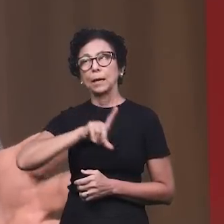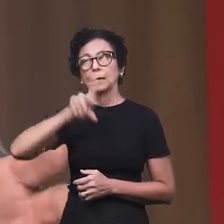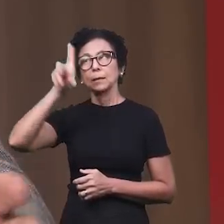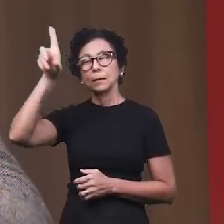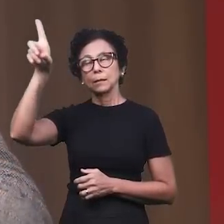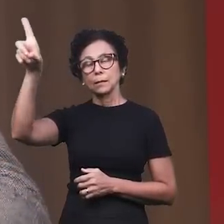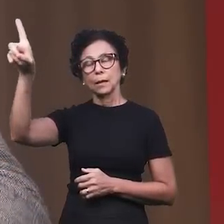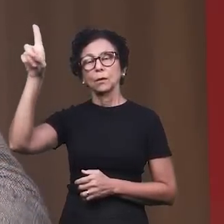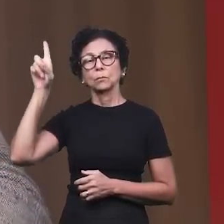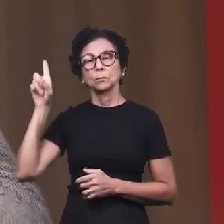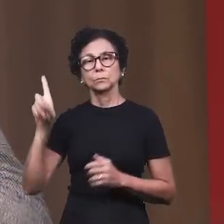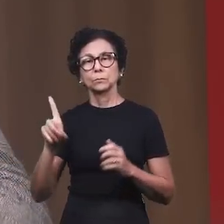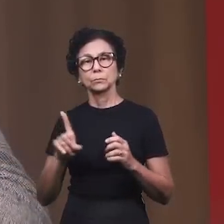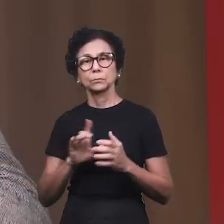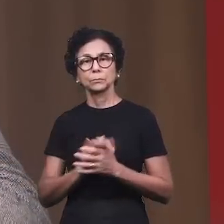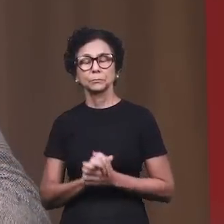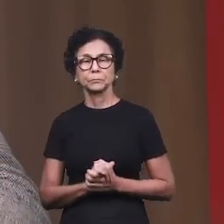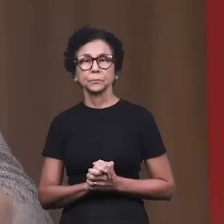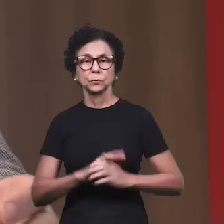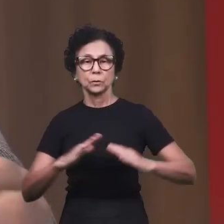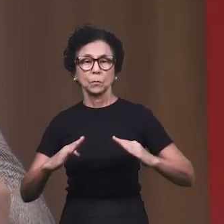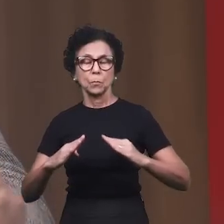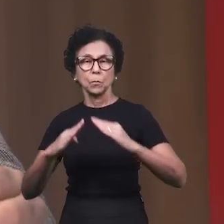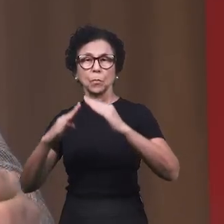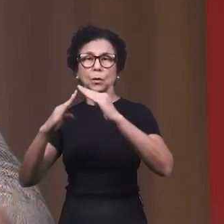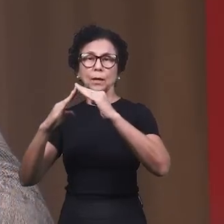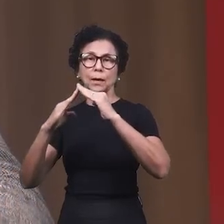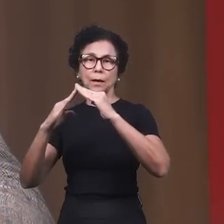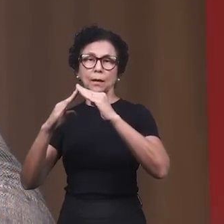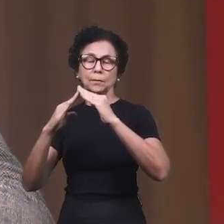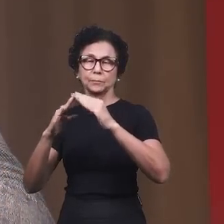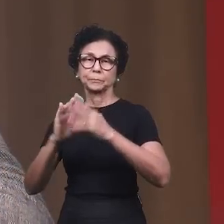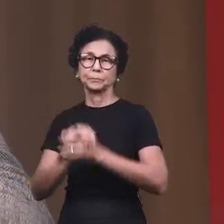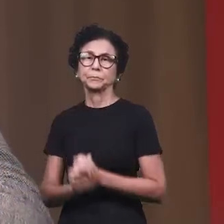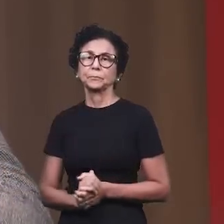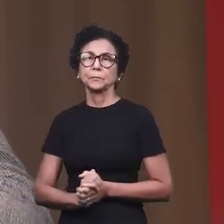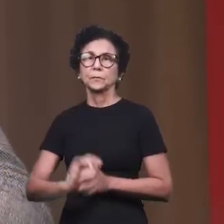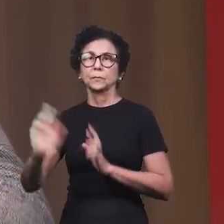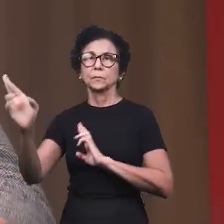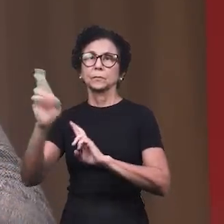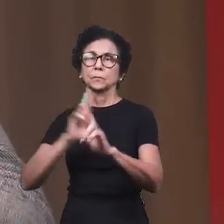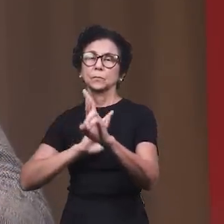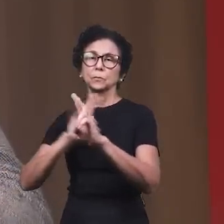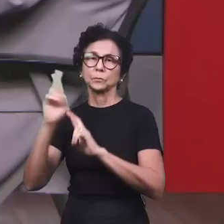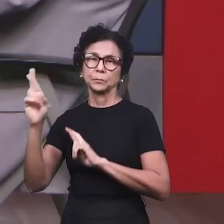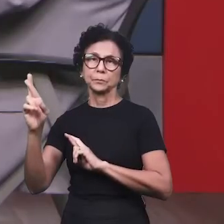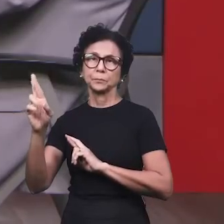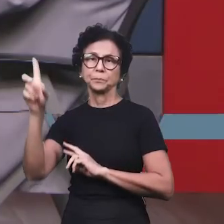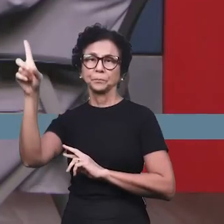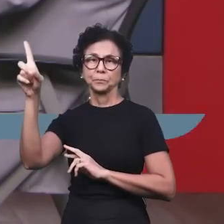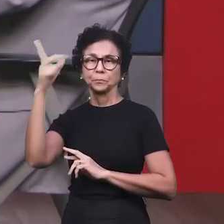do Deus vivo, onde ele tabernacula conosco, louvado seja Deus.